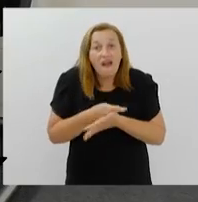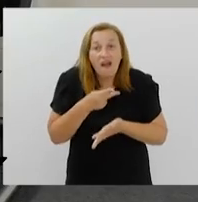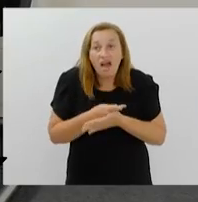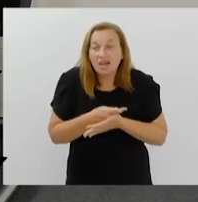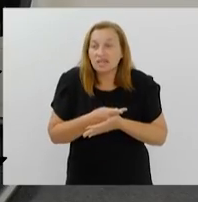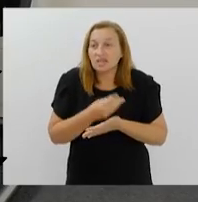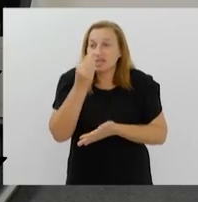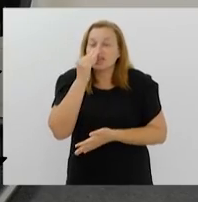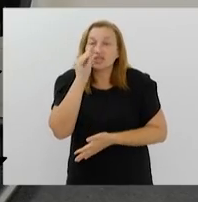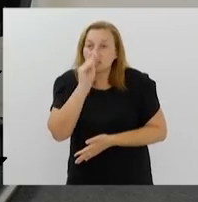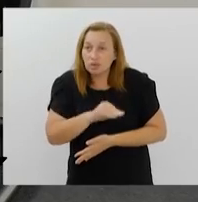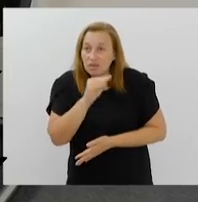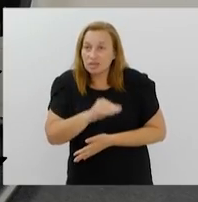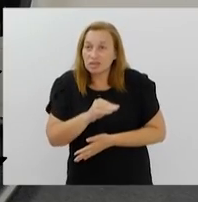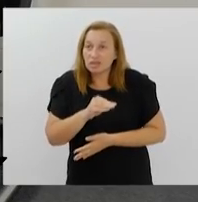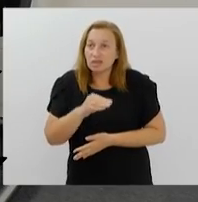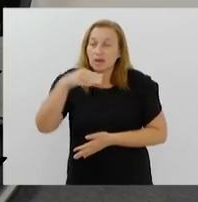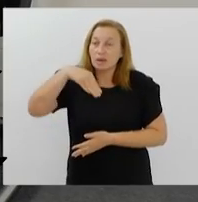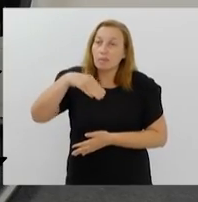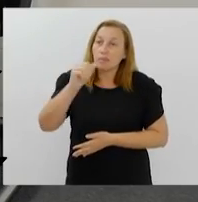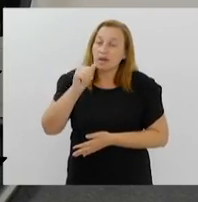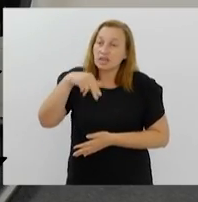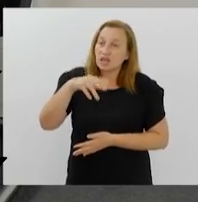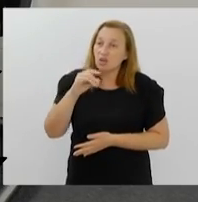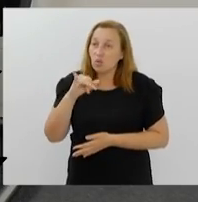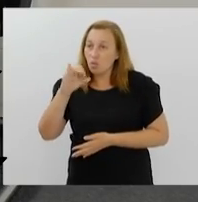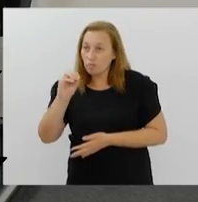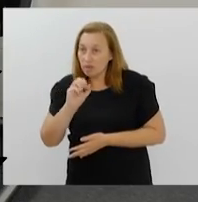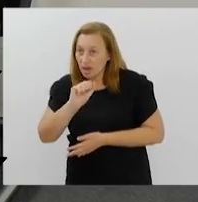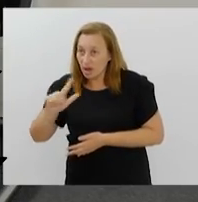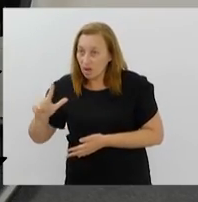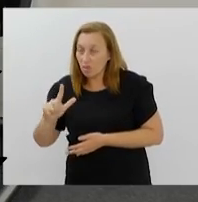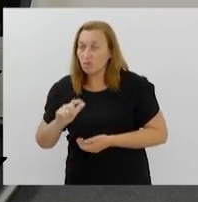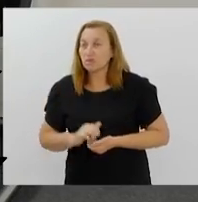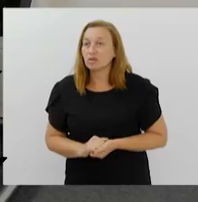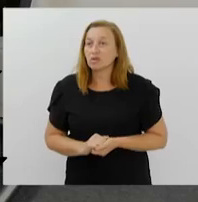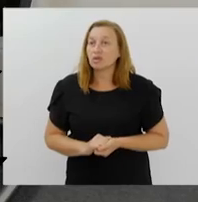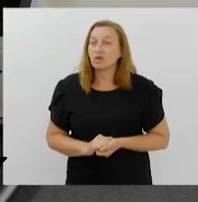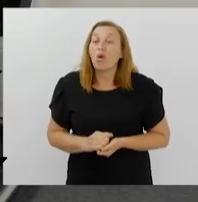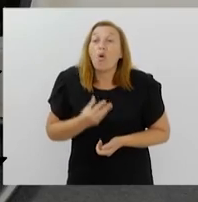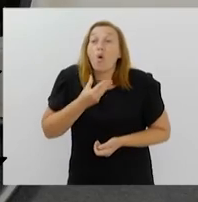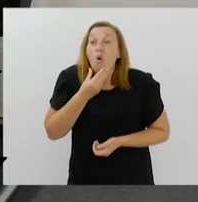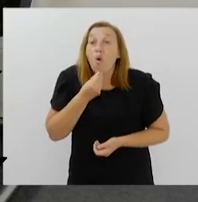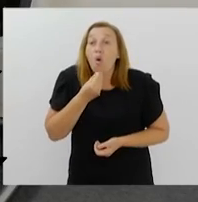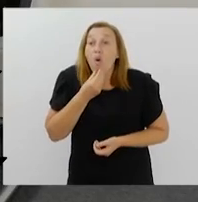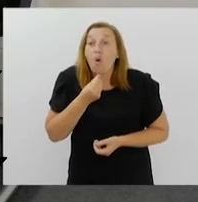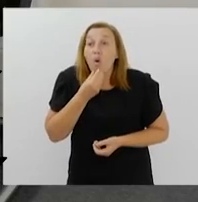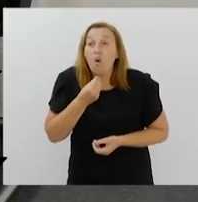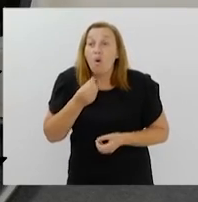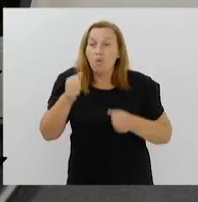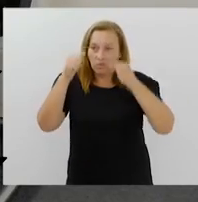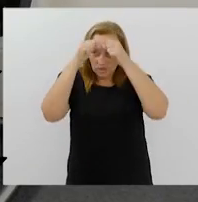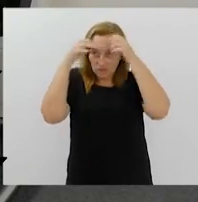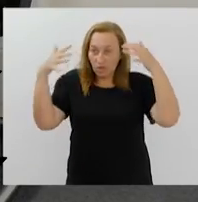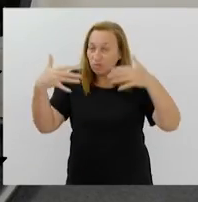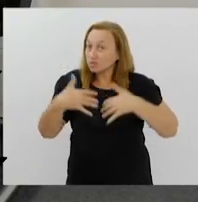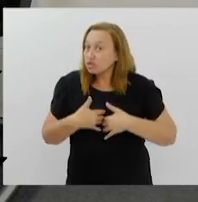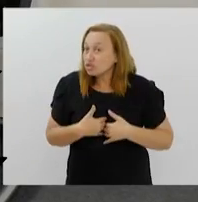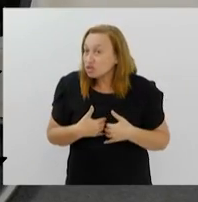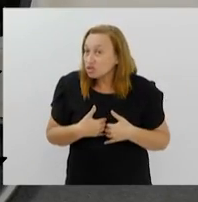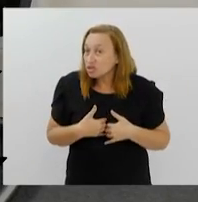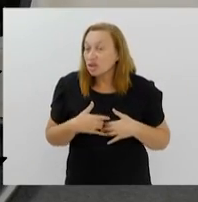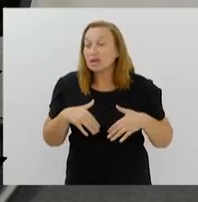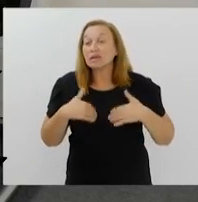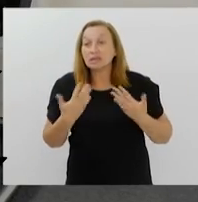Inclusive a antimanicomial exatamente tá feita por homens autistas então isso